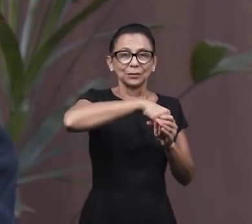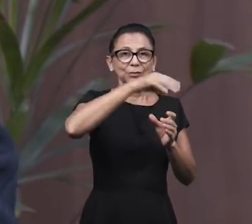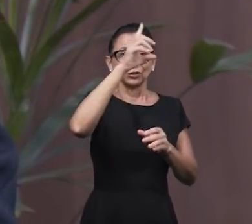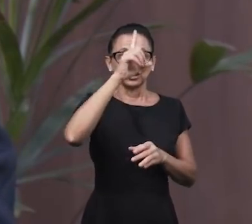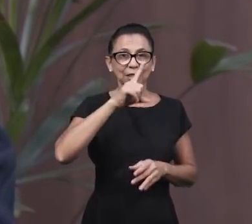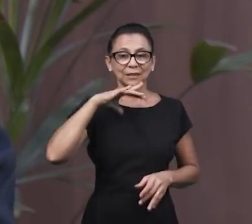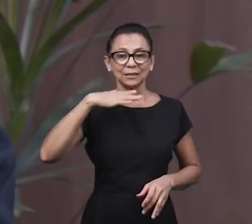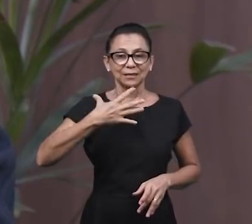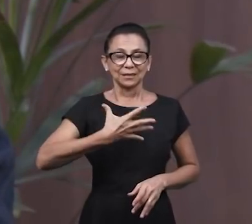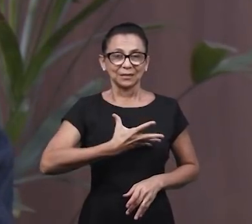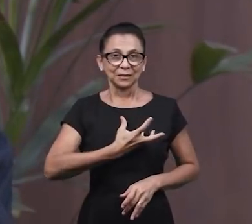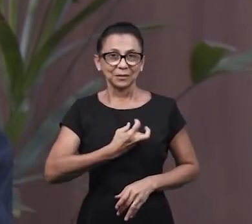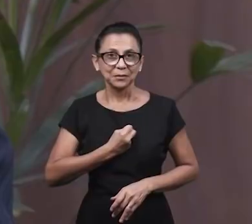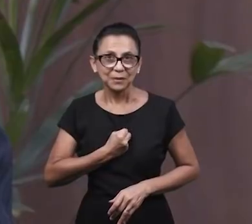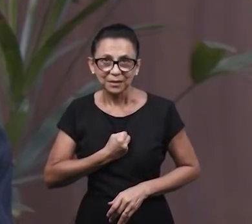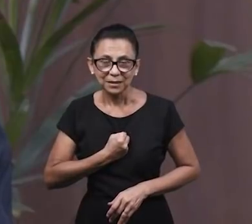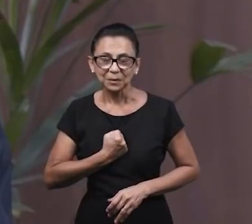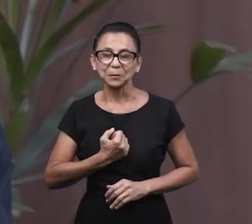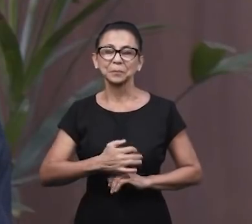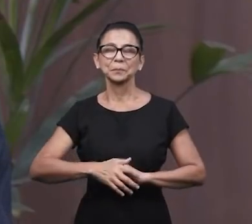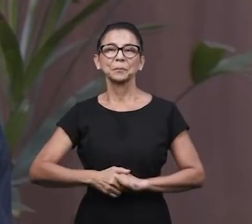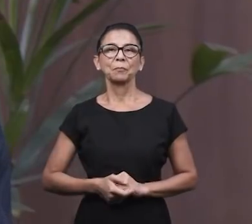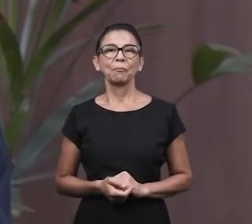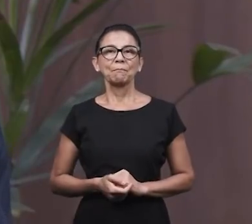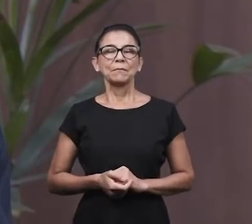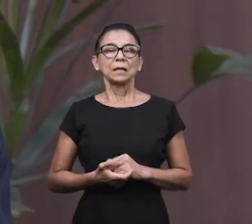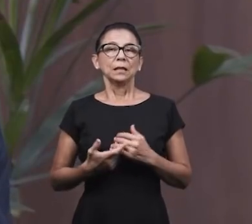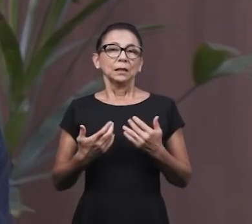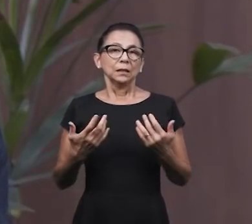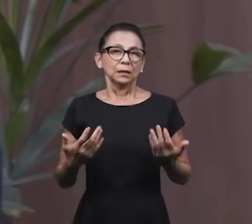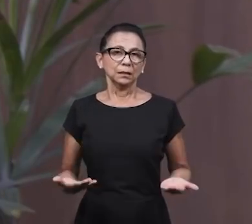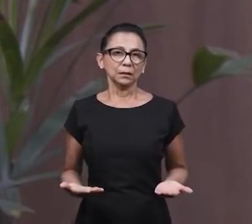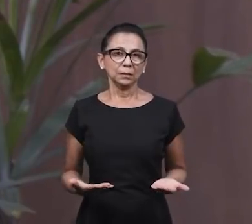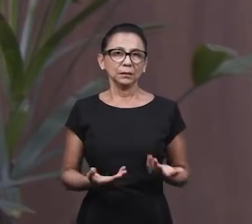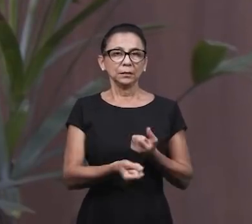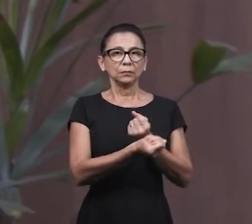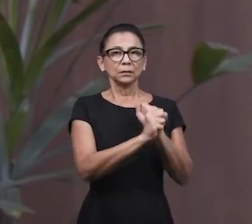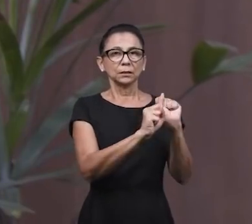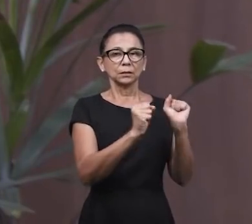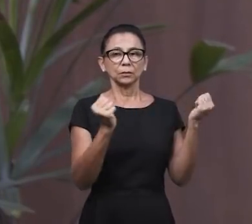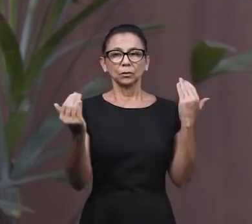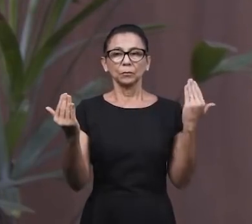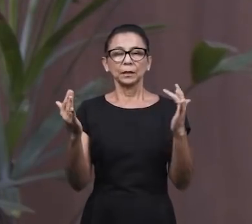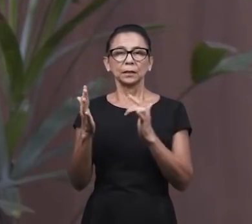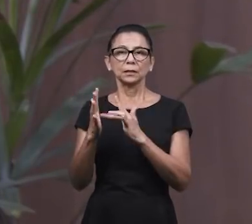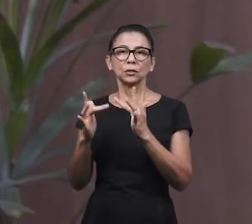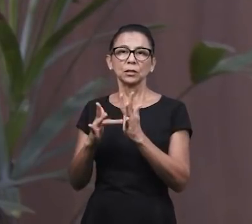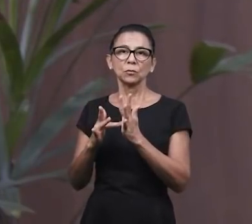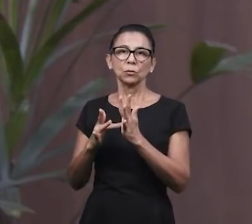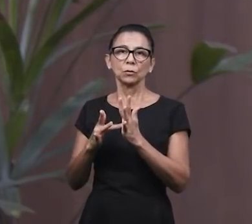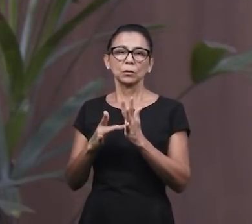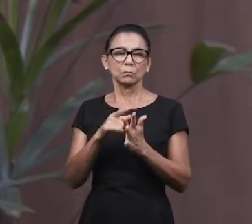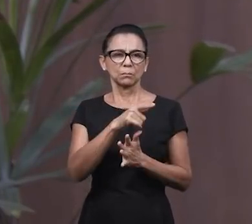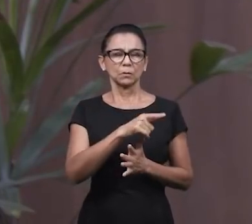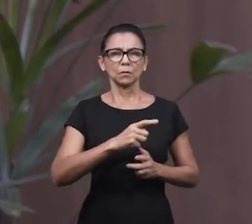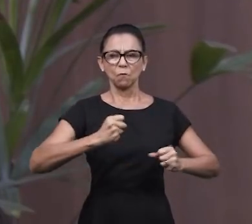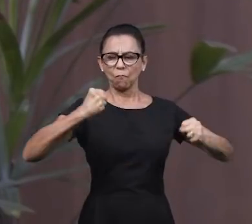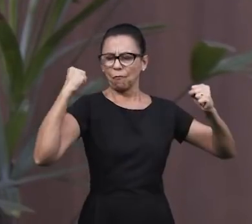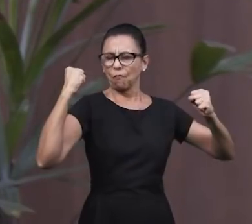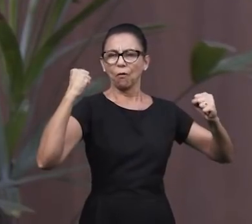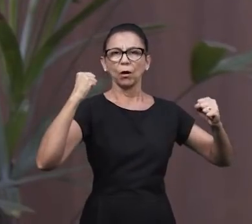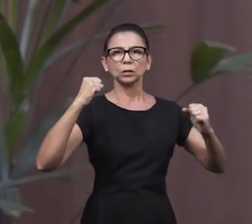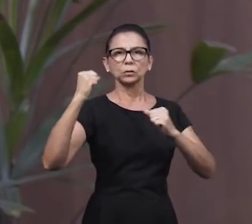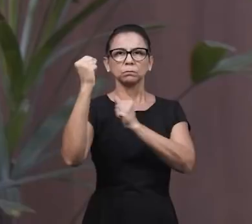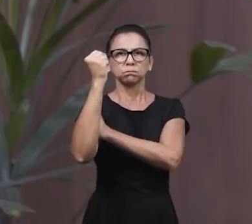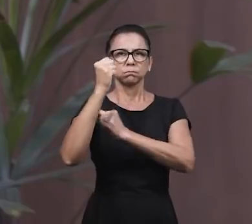Sansão é um aspecto que vai mostrar a condição de Jesus como libertador dentro de uma figura muito simples. Sansão era um homem forte, ele